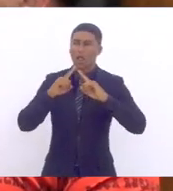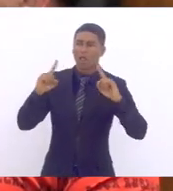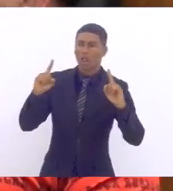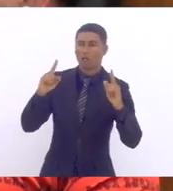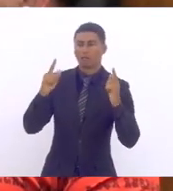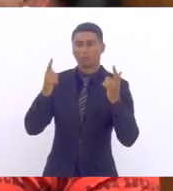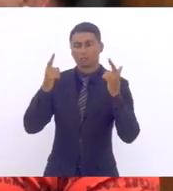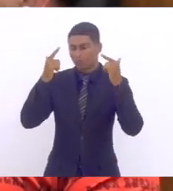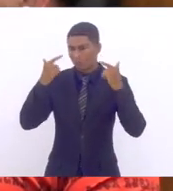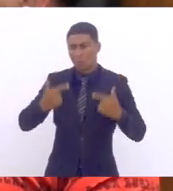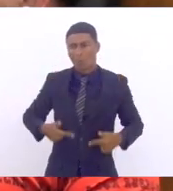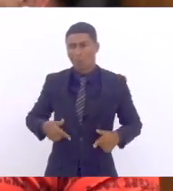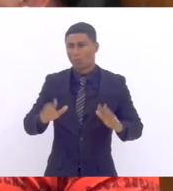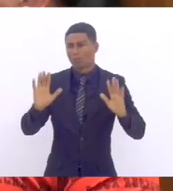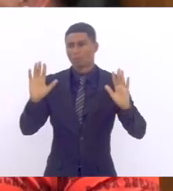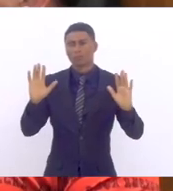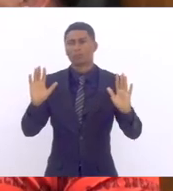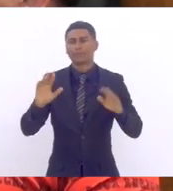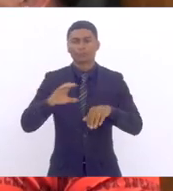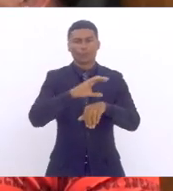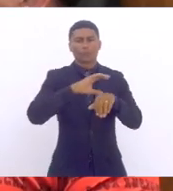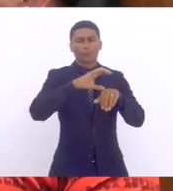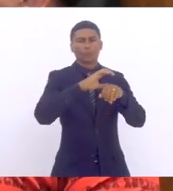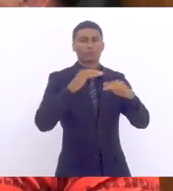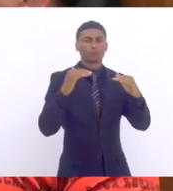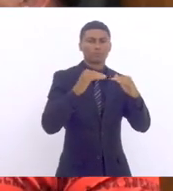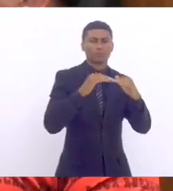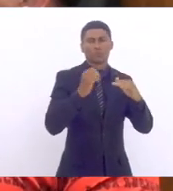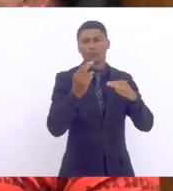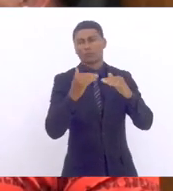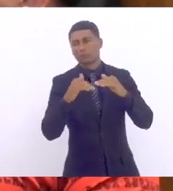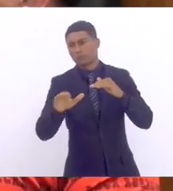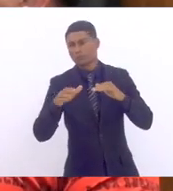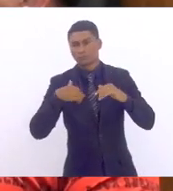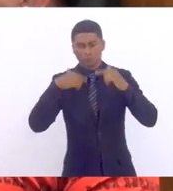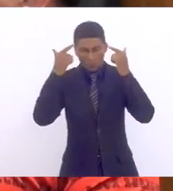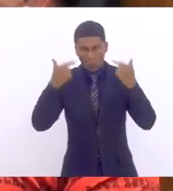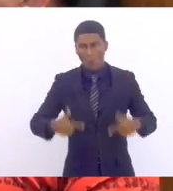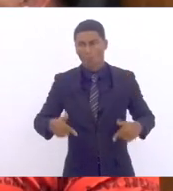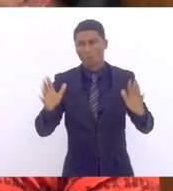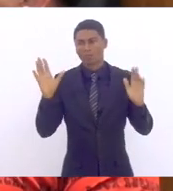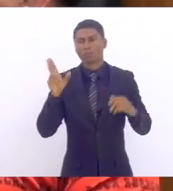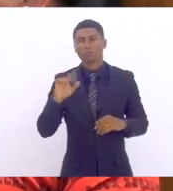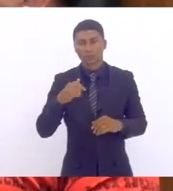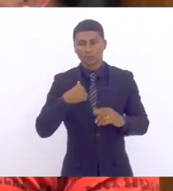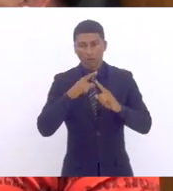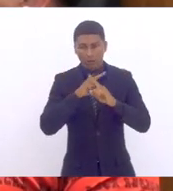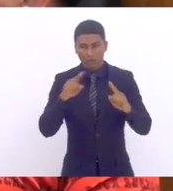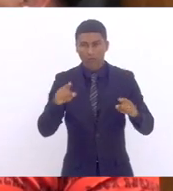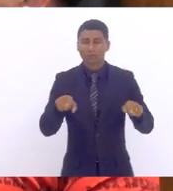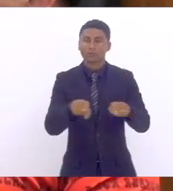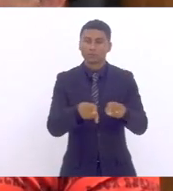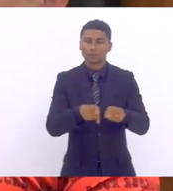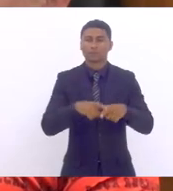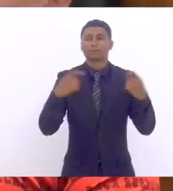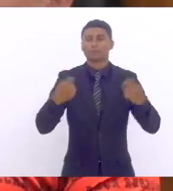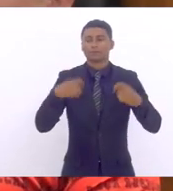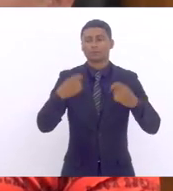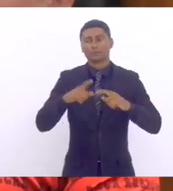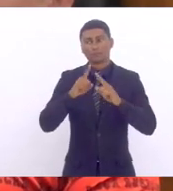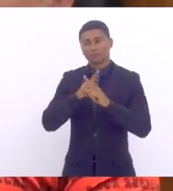à eventual inconstitucionalidade do projeto de lei, porque, se assim eu fizesse, eu também teria que fazer crítica